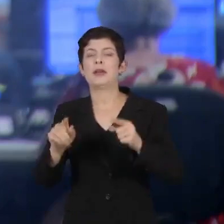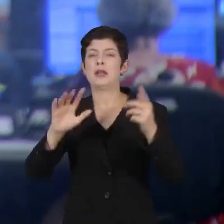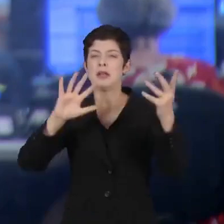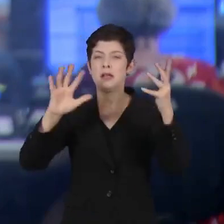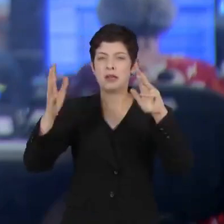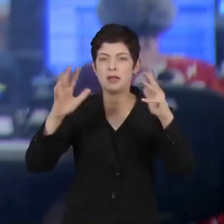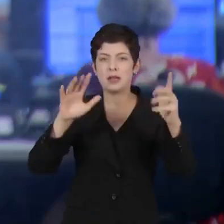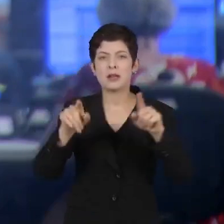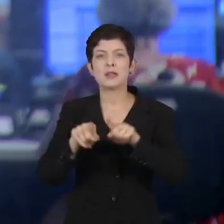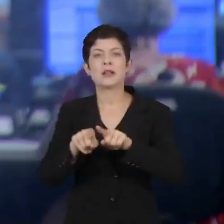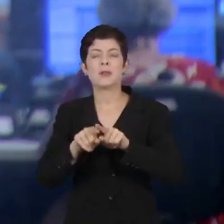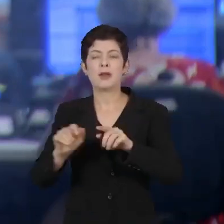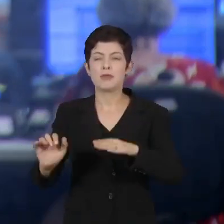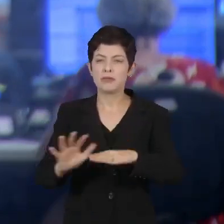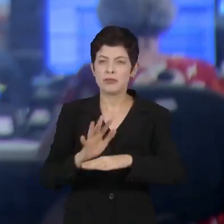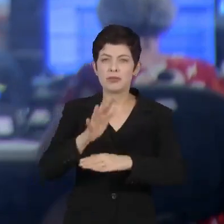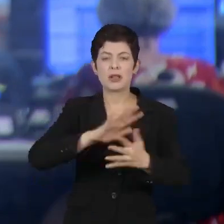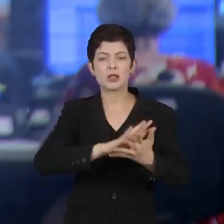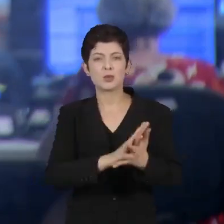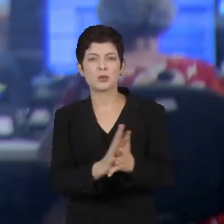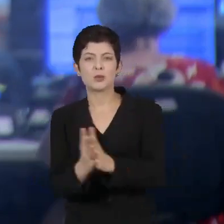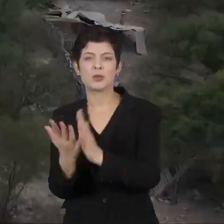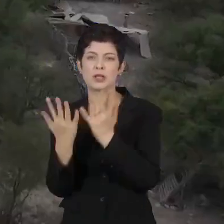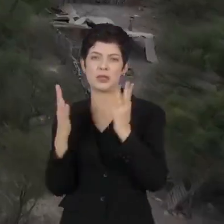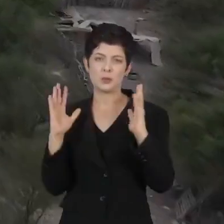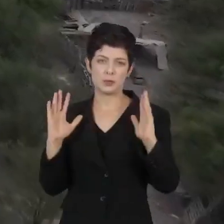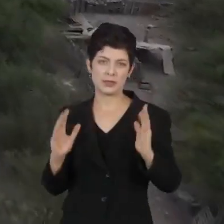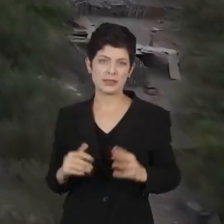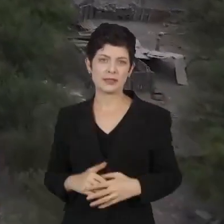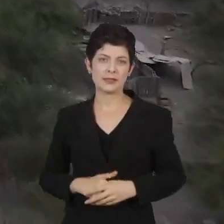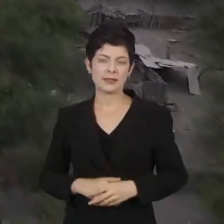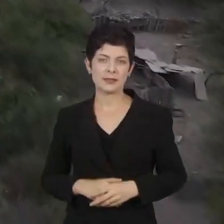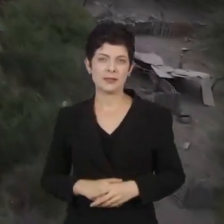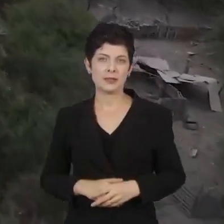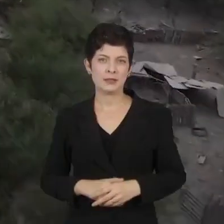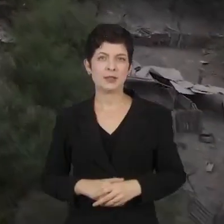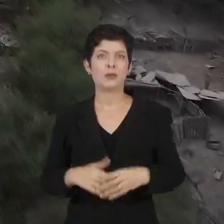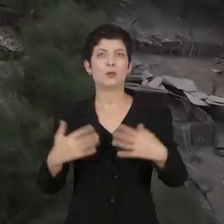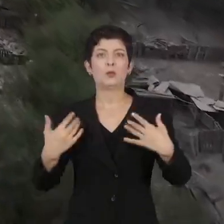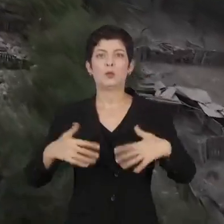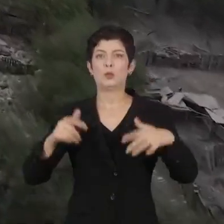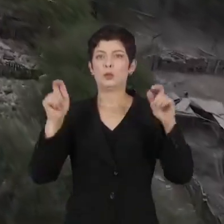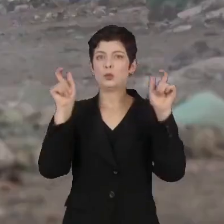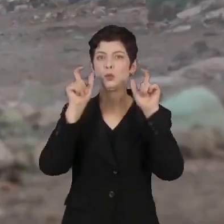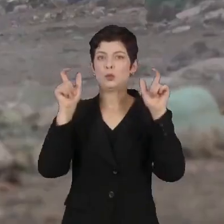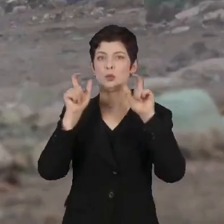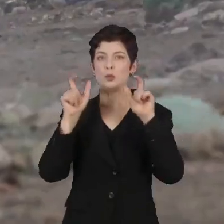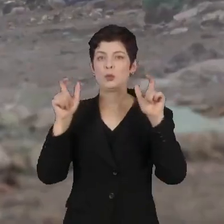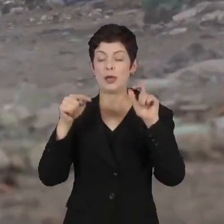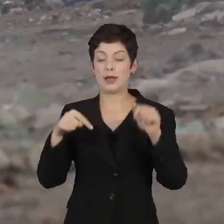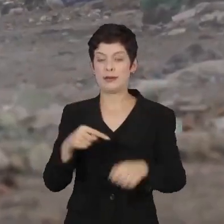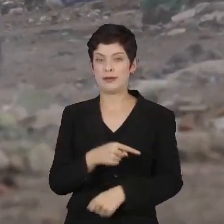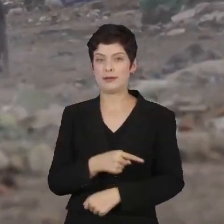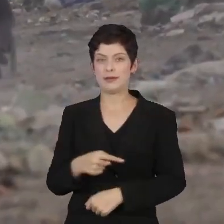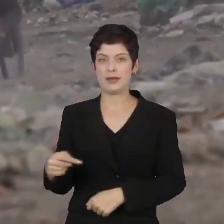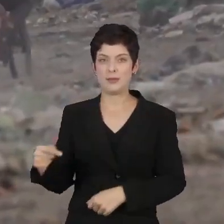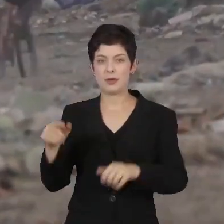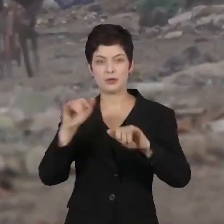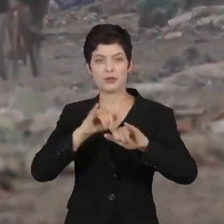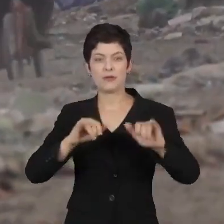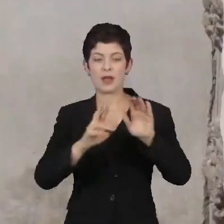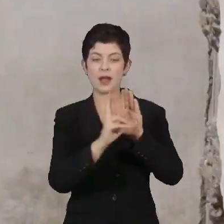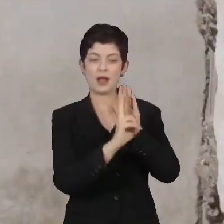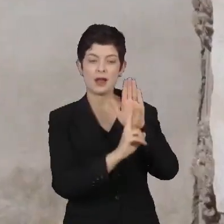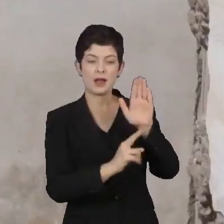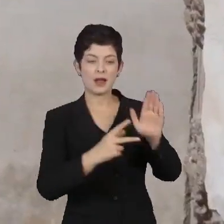na poluição e na destruição da natureza. Os números alarmantes foram divulgados nesta semana em um relatório